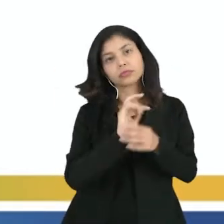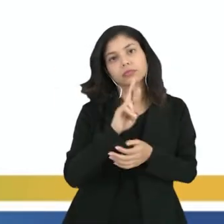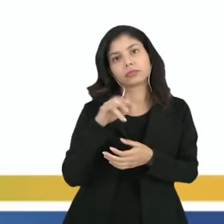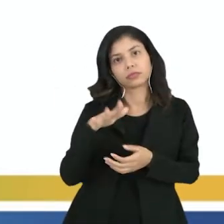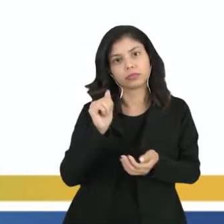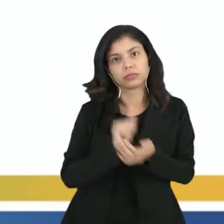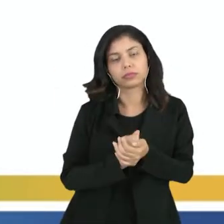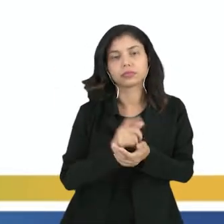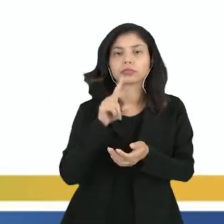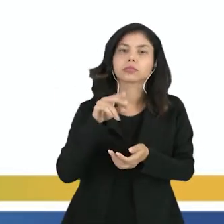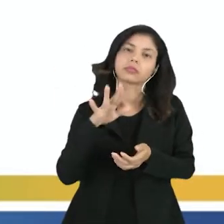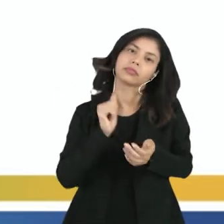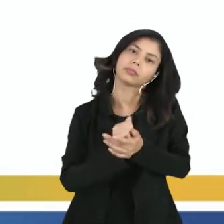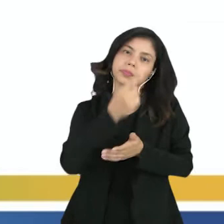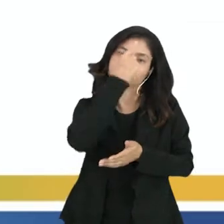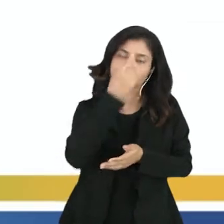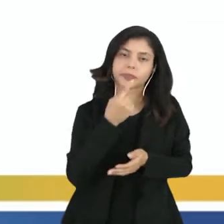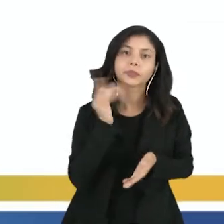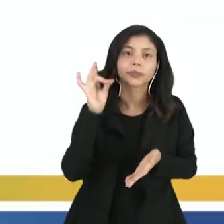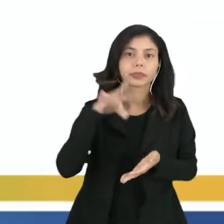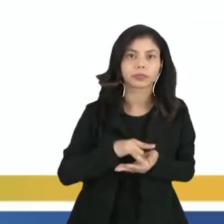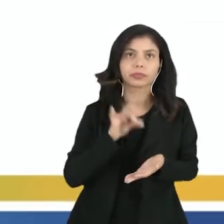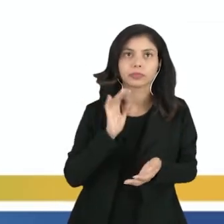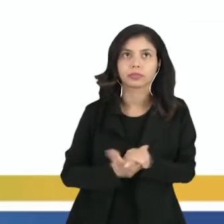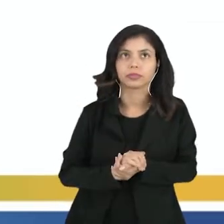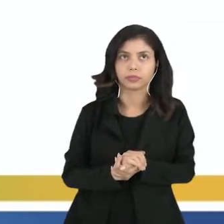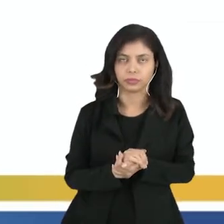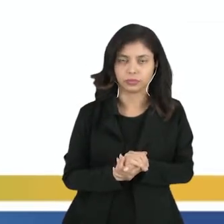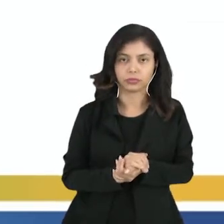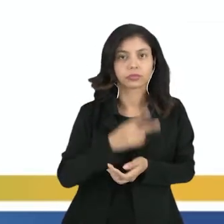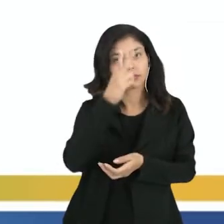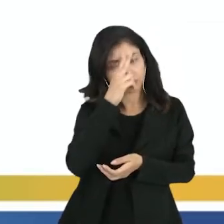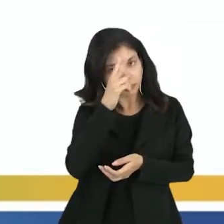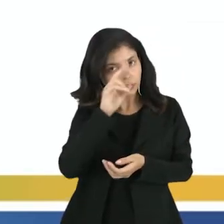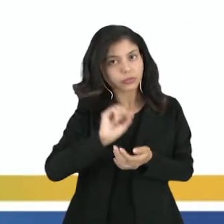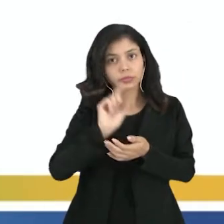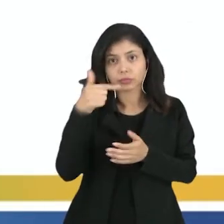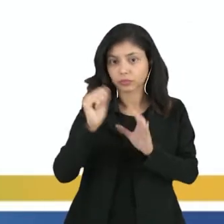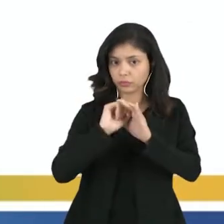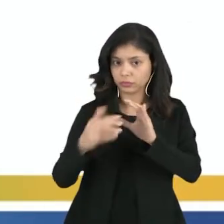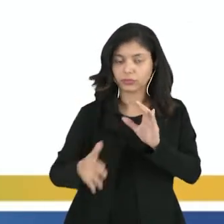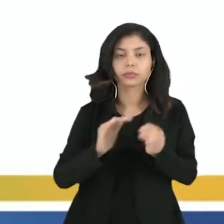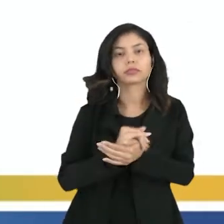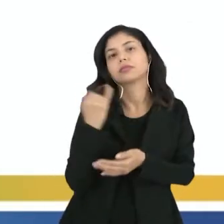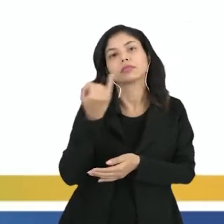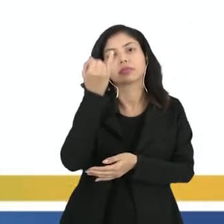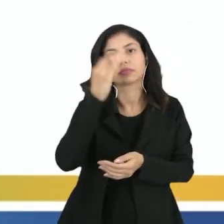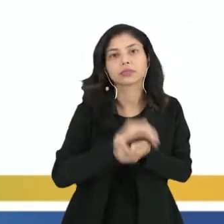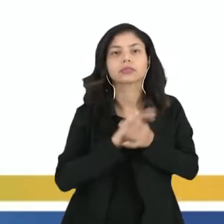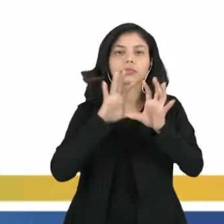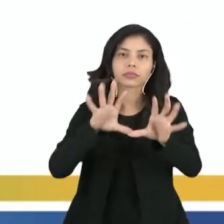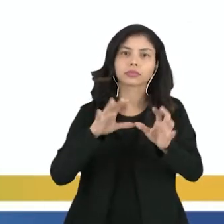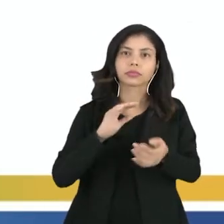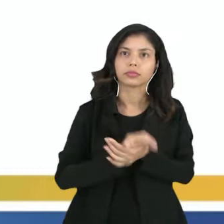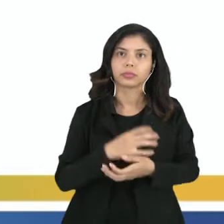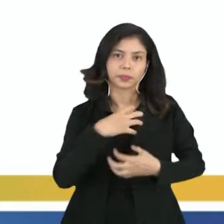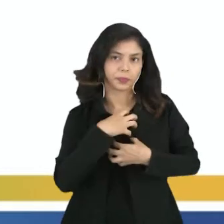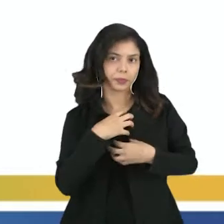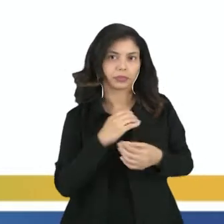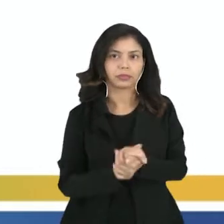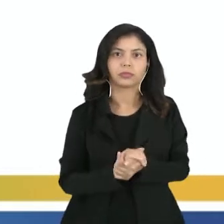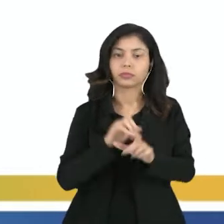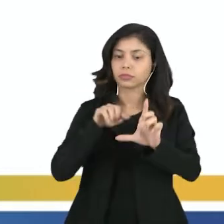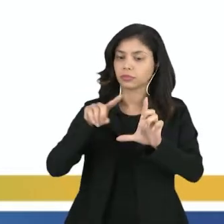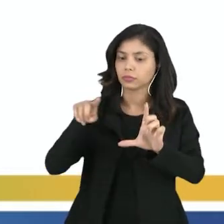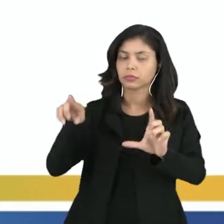contradomínio, a imagem são todos os reais. Relembrando outras características essenciais para esse momento, né, o gráfico da